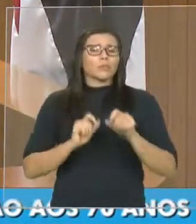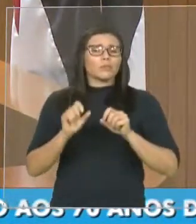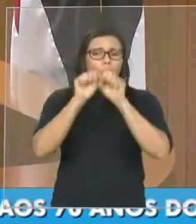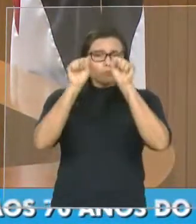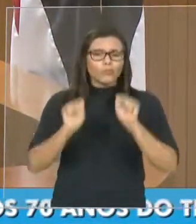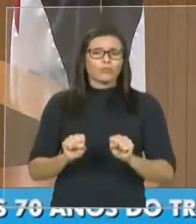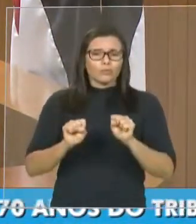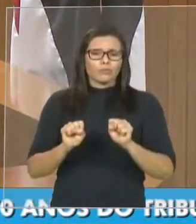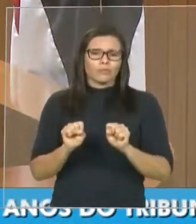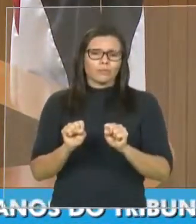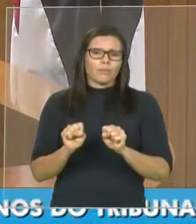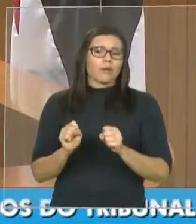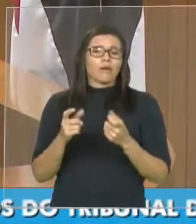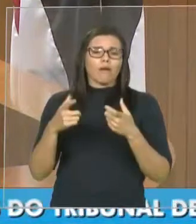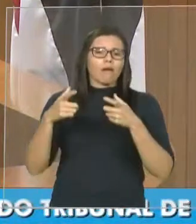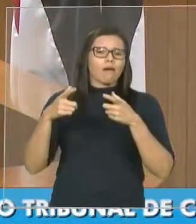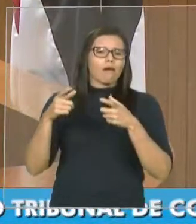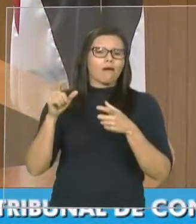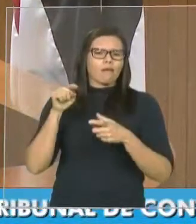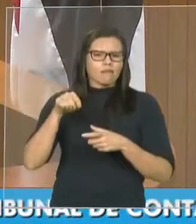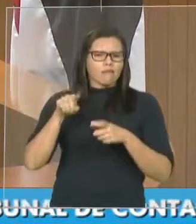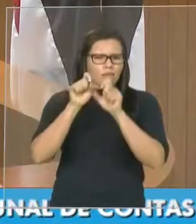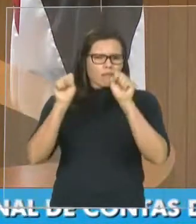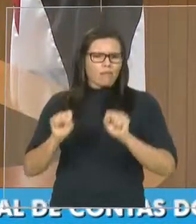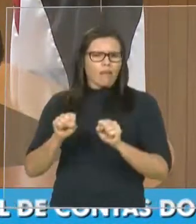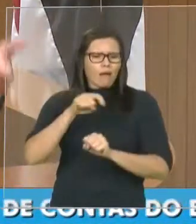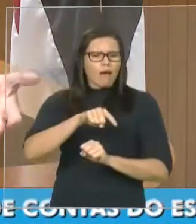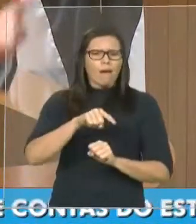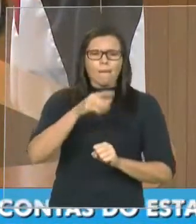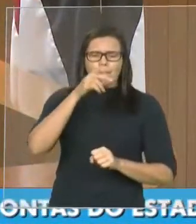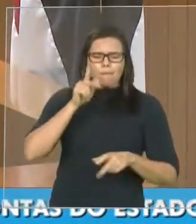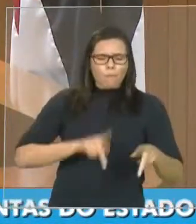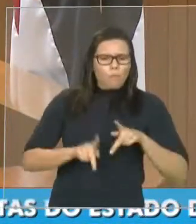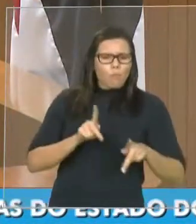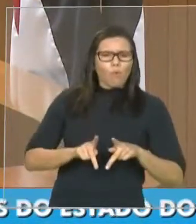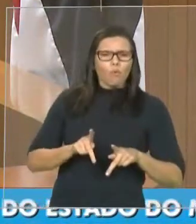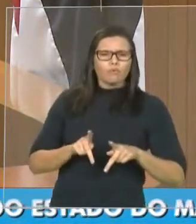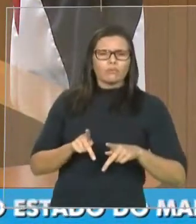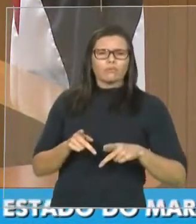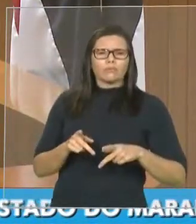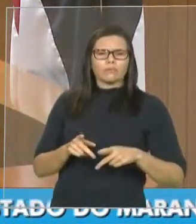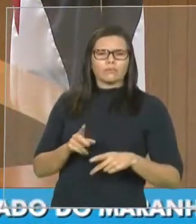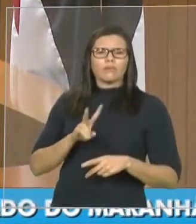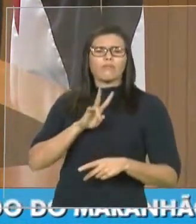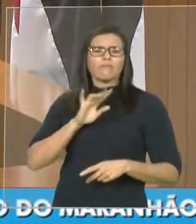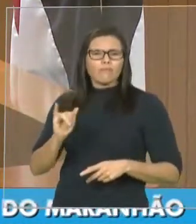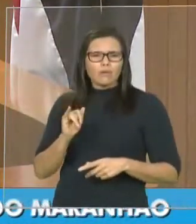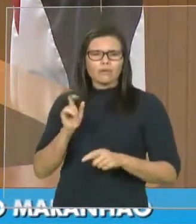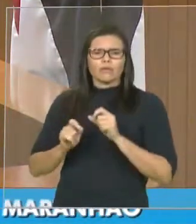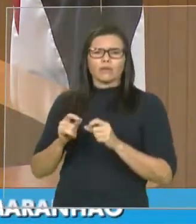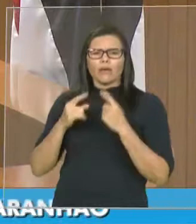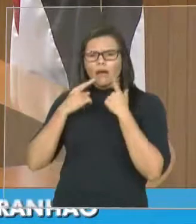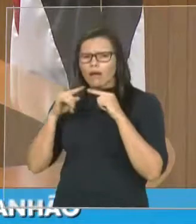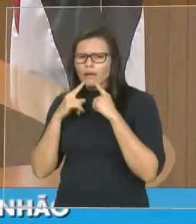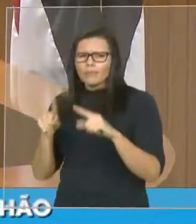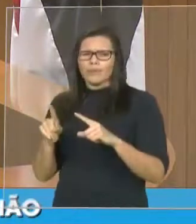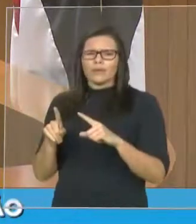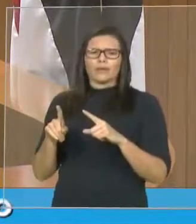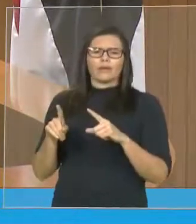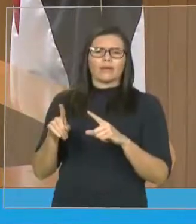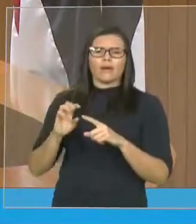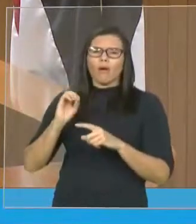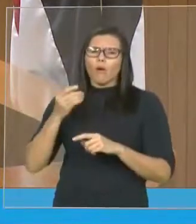externa, né, da população, é quem faz essas audiências públicas, quem convida a população a denunciar para o tribunal aquelas irregularidades.